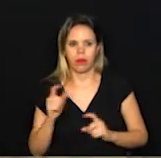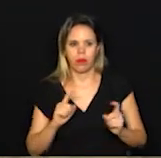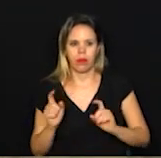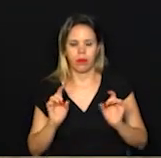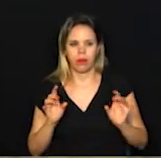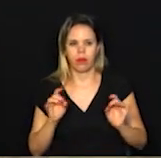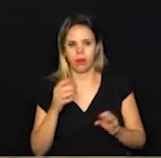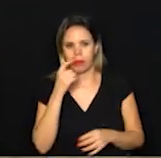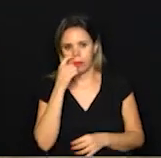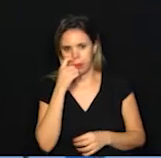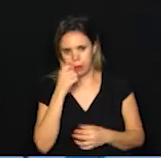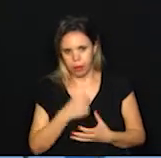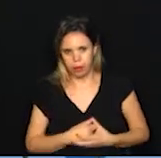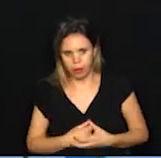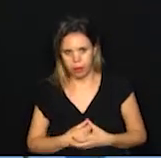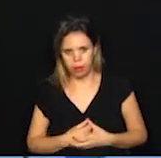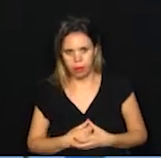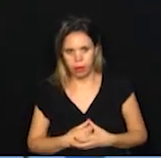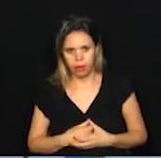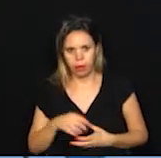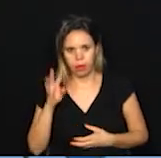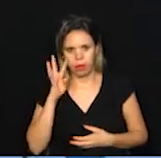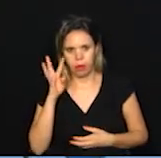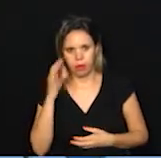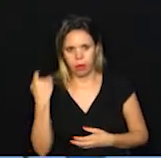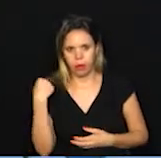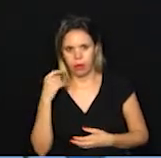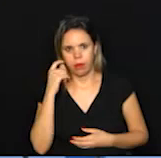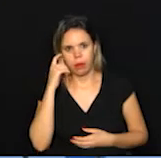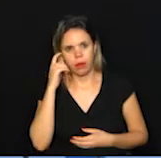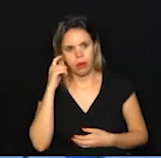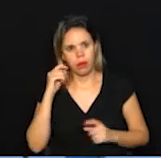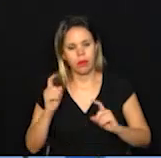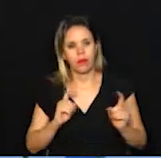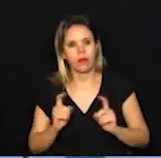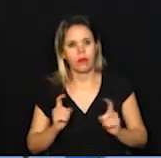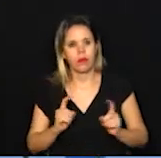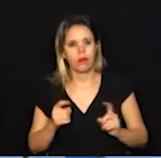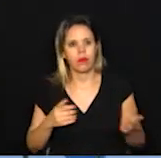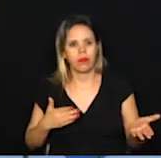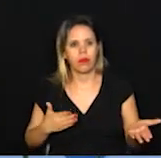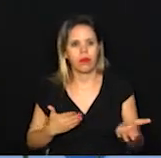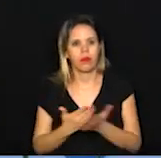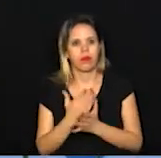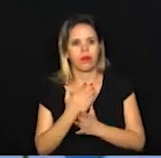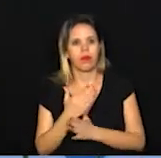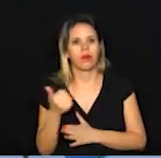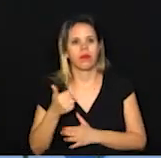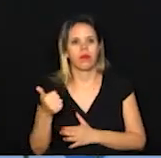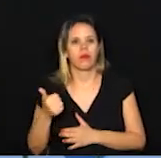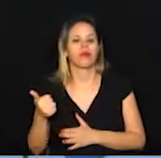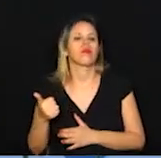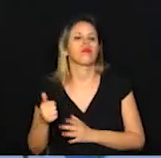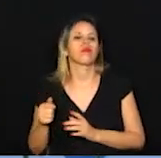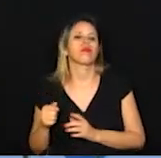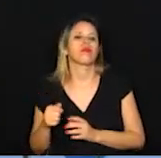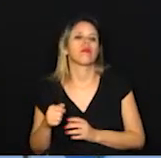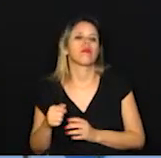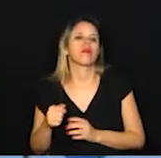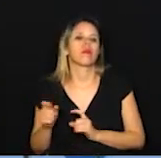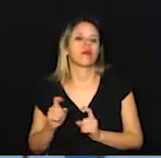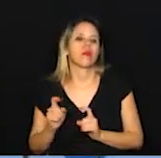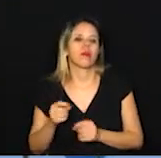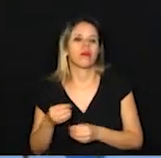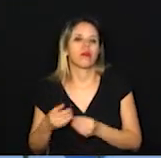reunião extraordinária nesta quarta-feira. Reunião esta que aprovou em turno único a moção